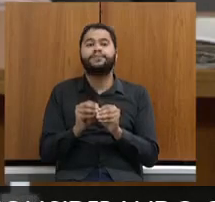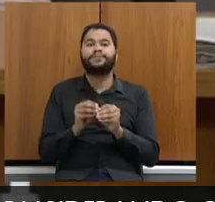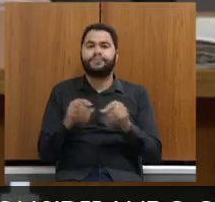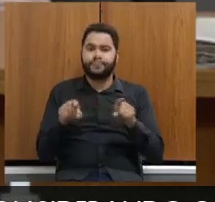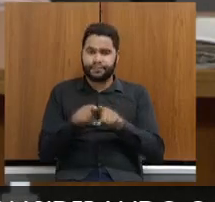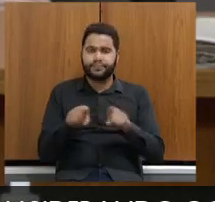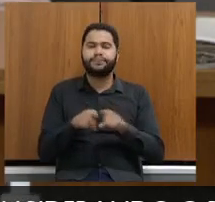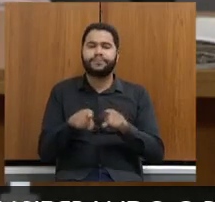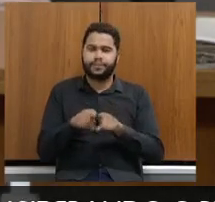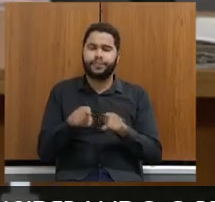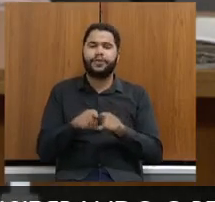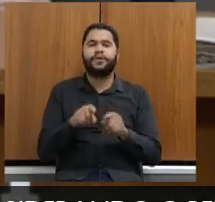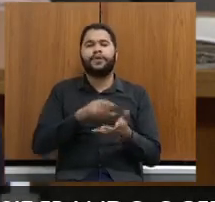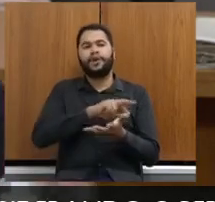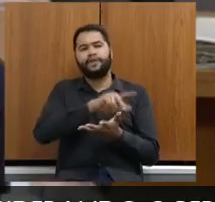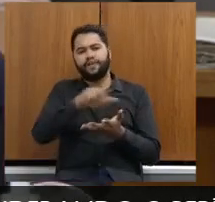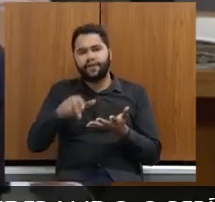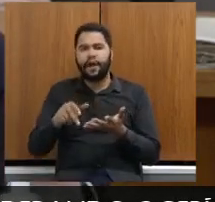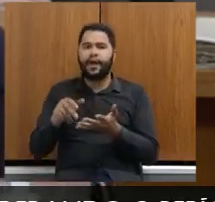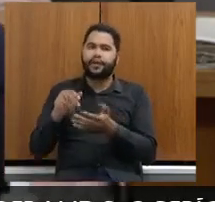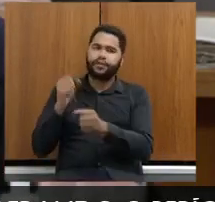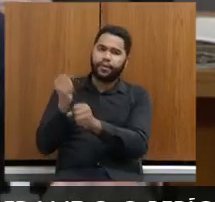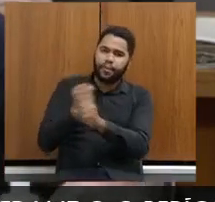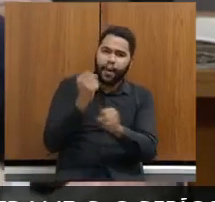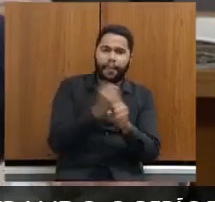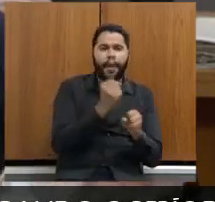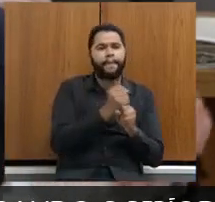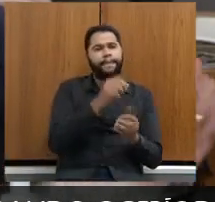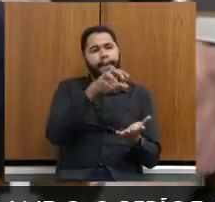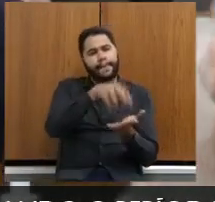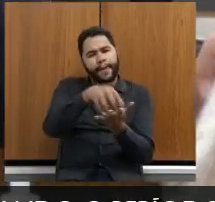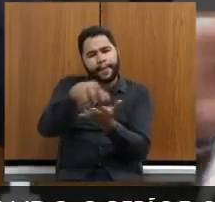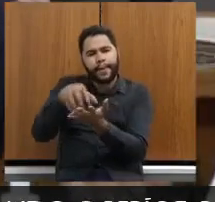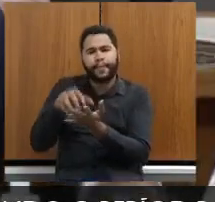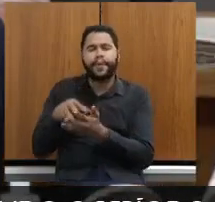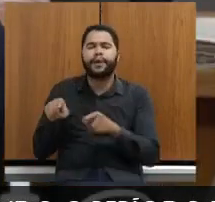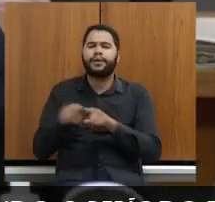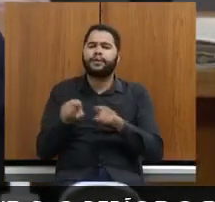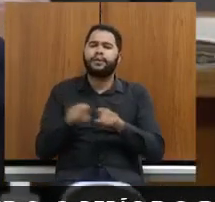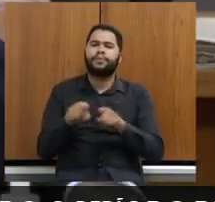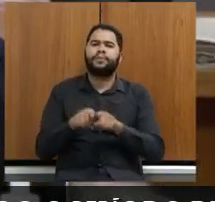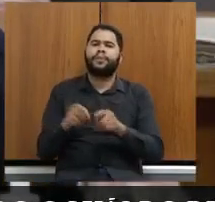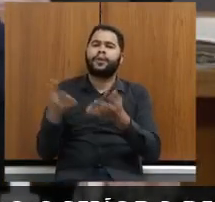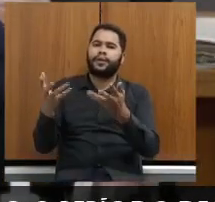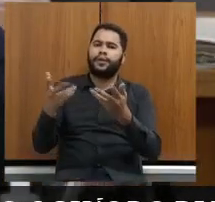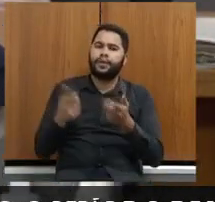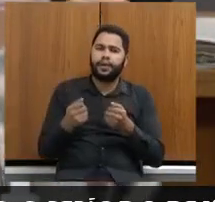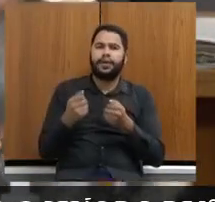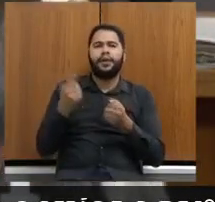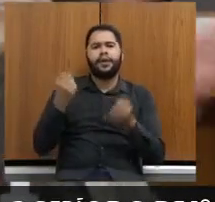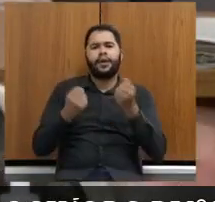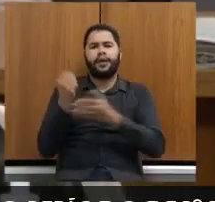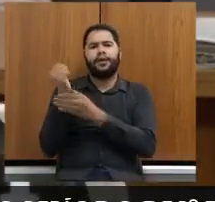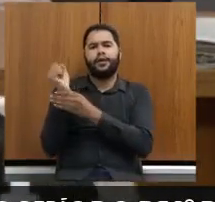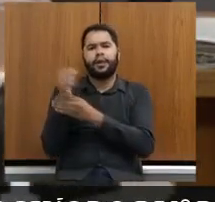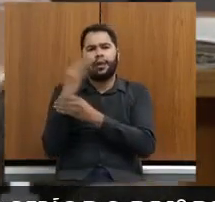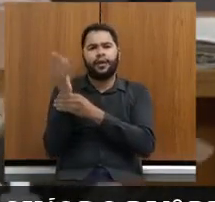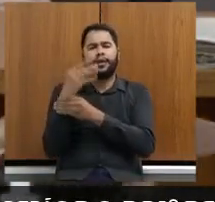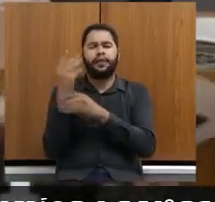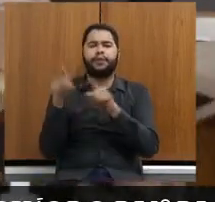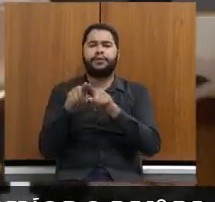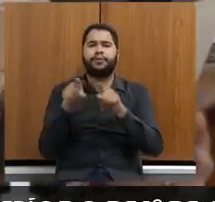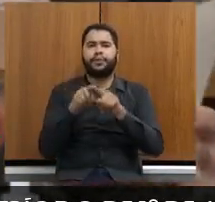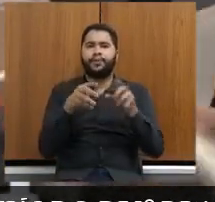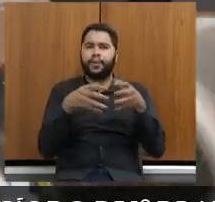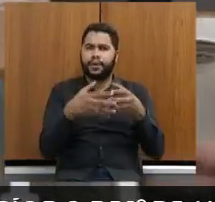como entrega de várias obras em de vários presídios recebimento aí de viatura de recebimento de kit A